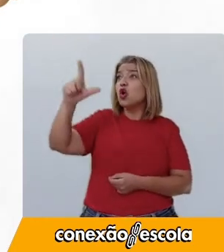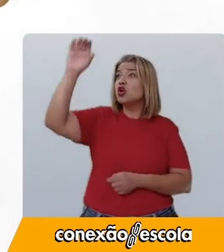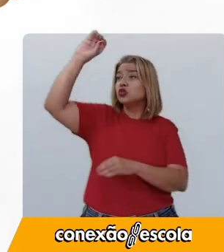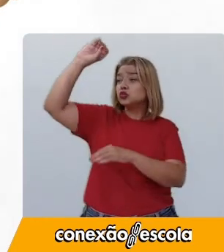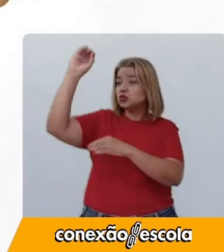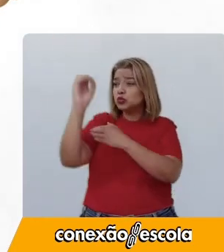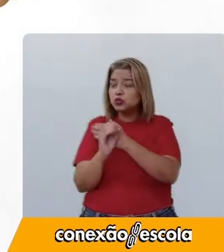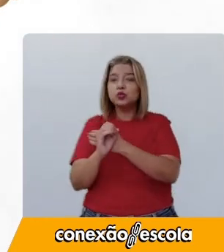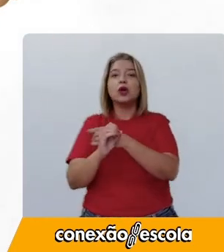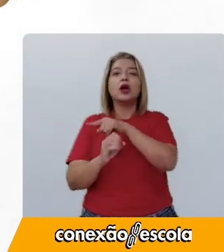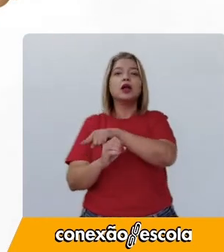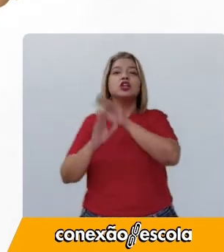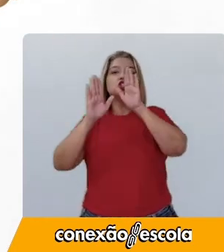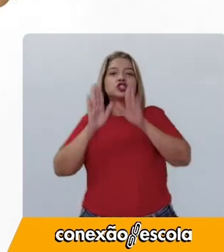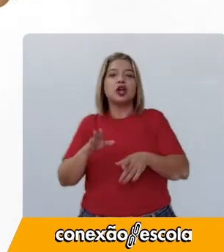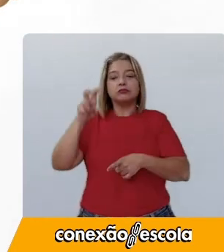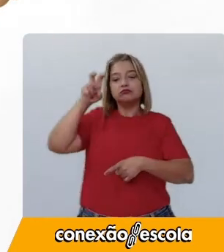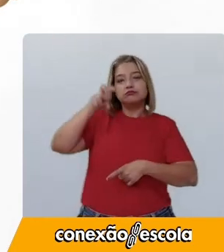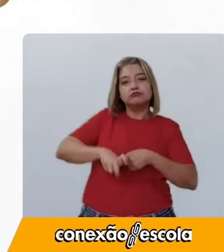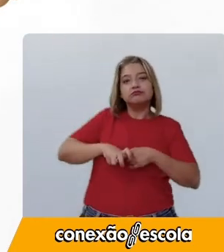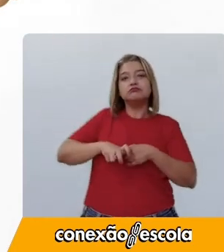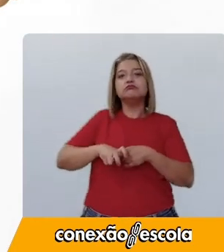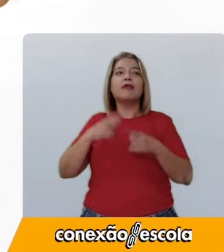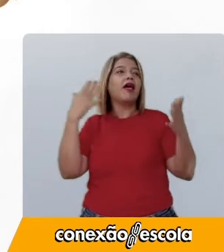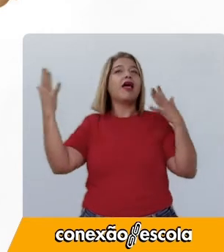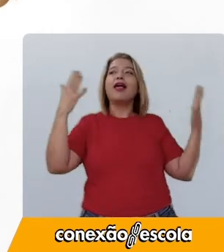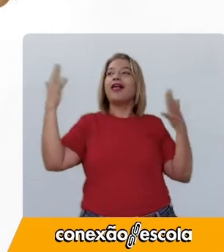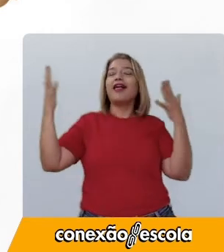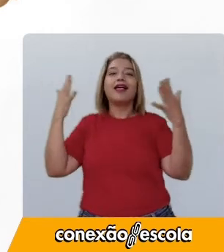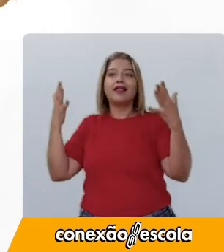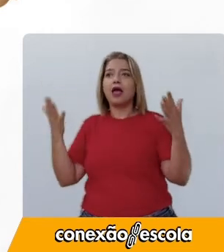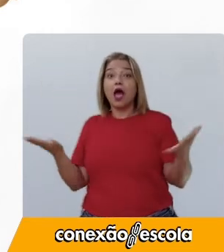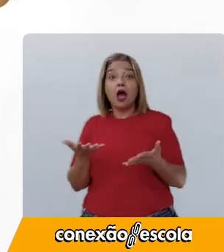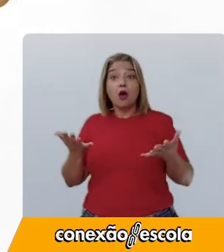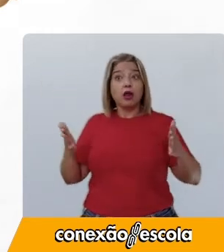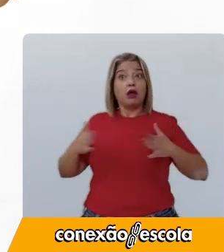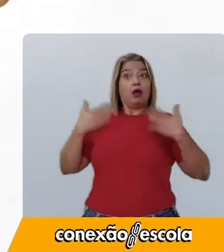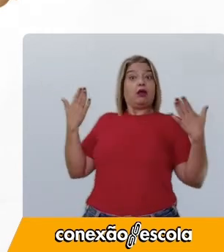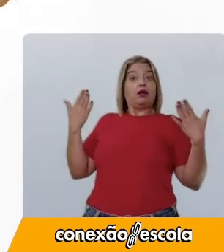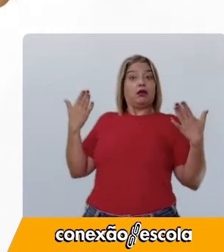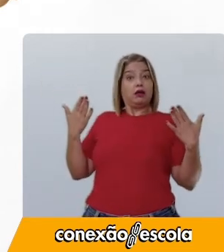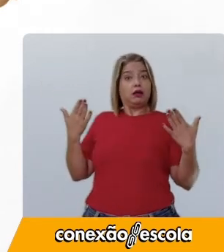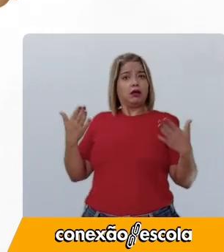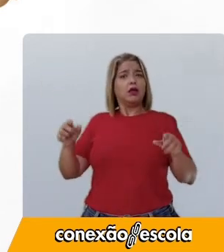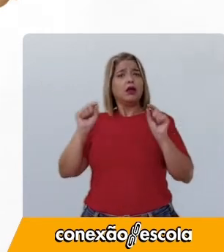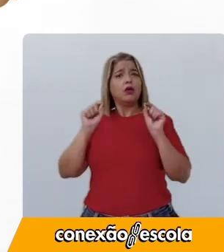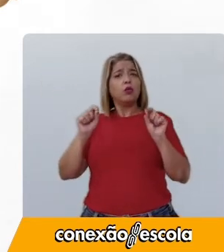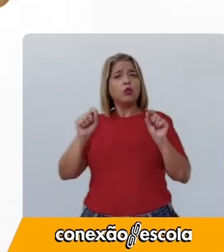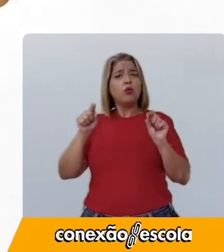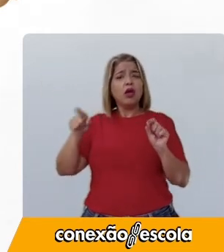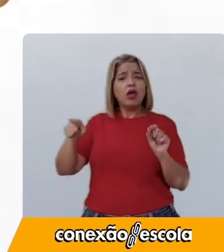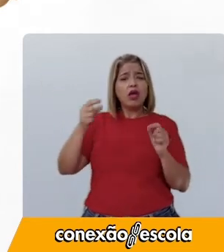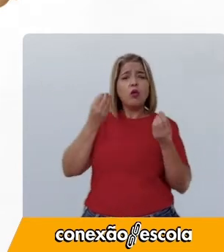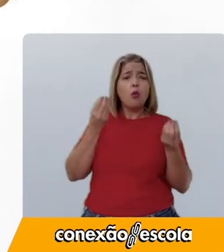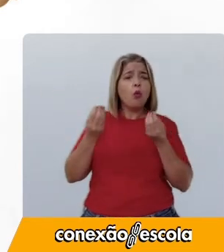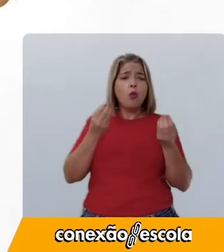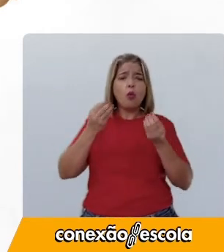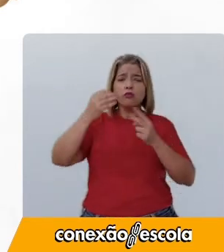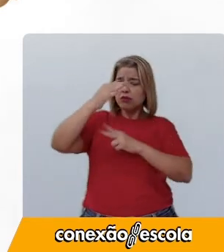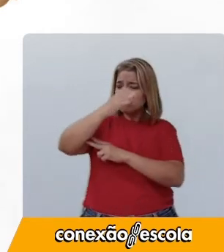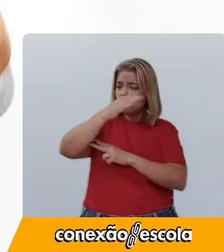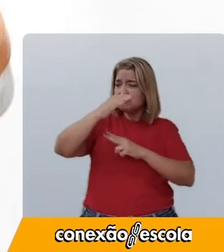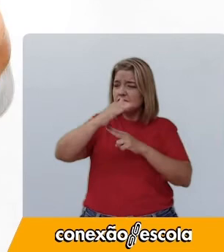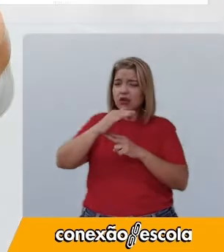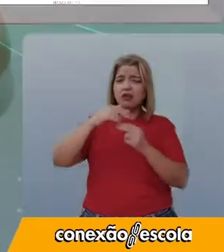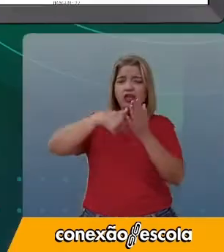ponte, muito desatenta, e agora se espanta. Quem é que a ponte pinta com